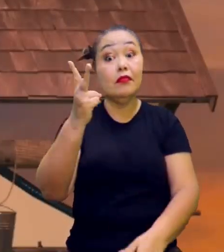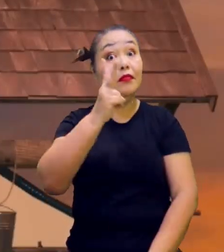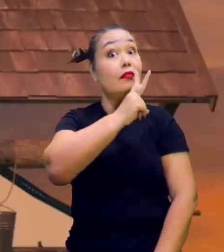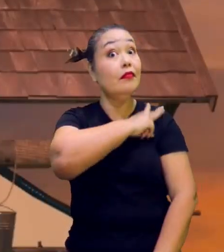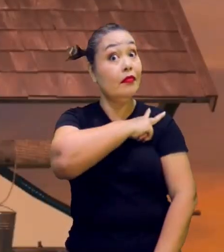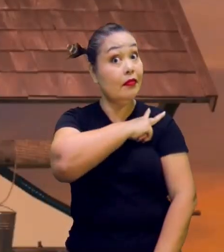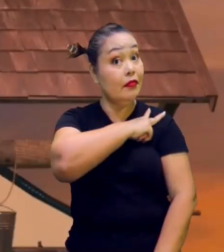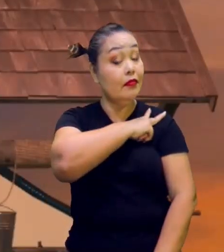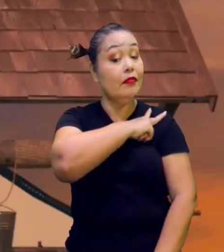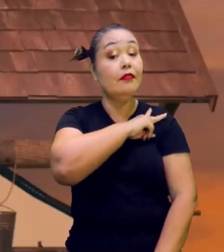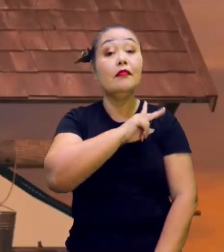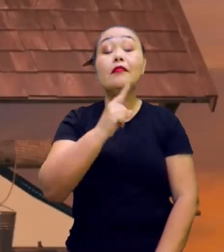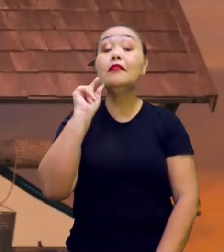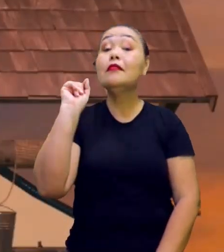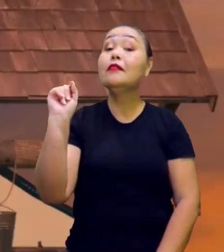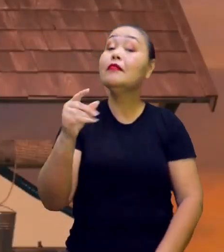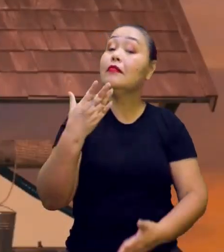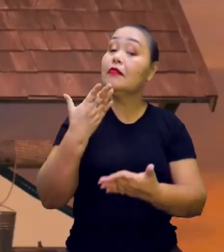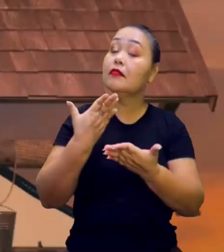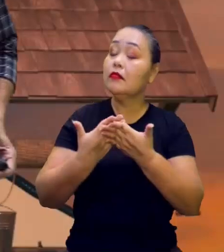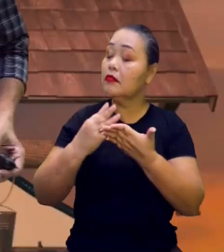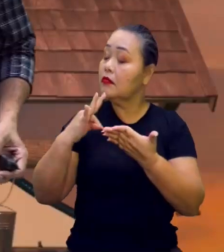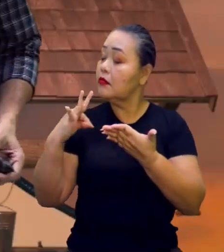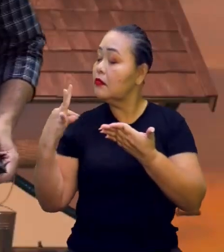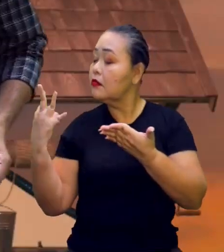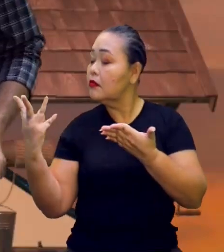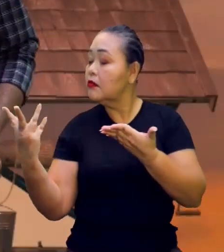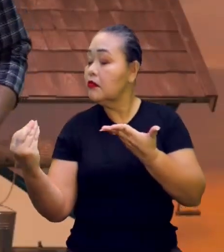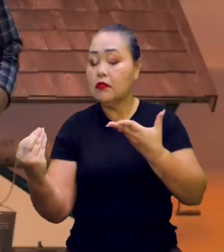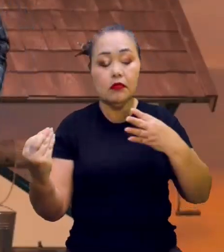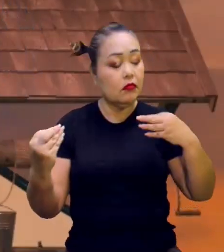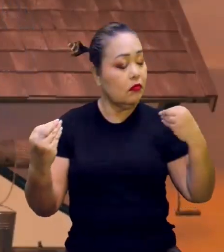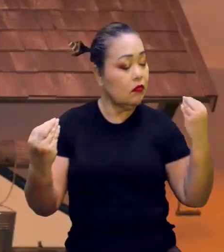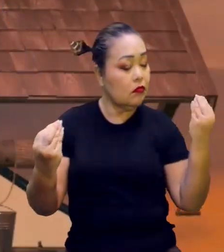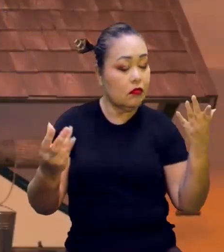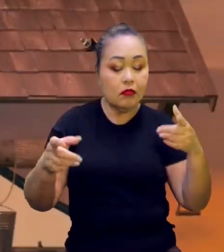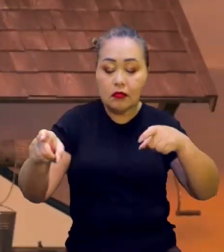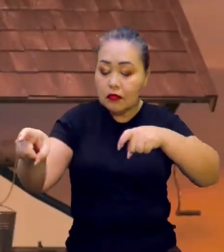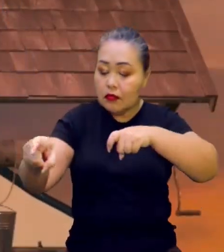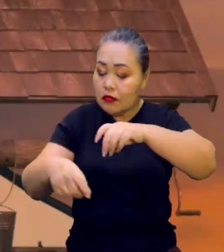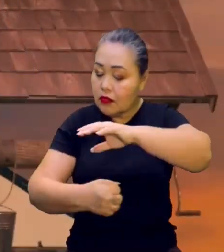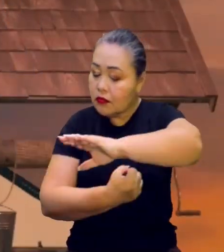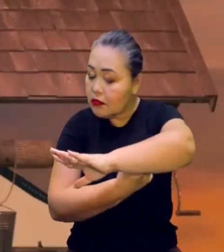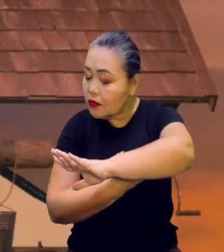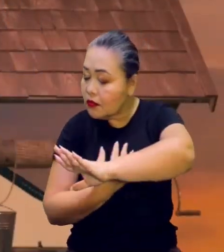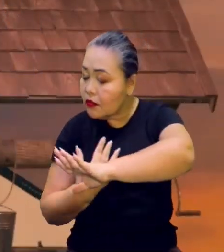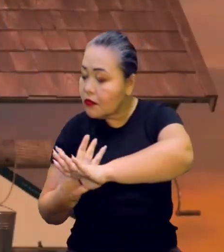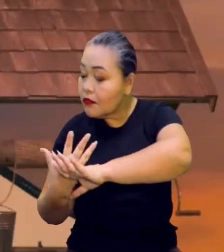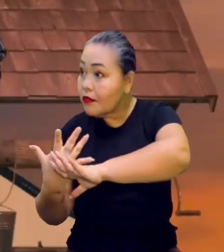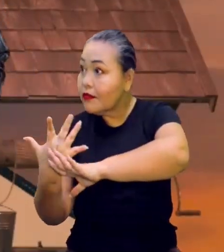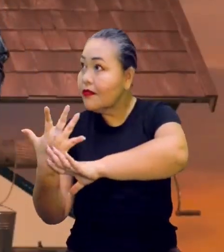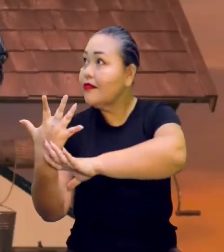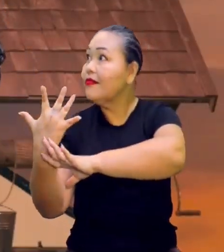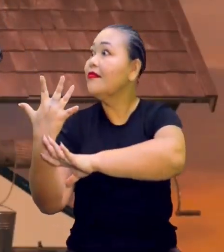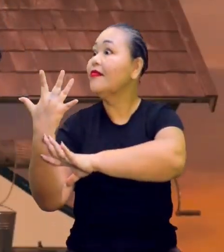ano, nós vimos o quê? Tudo que envolve agricultura, né? Tudo que envolve